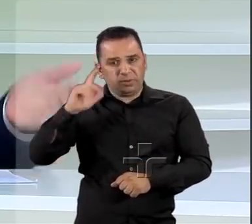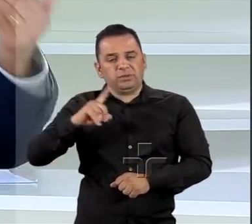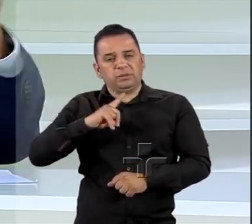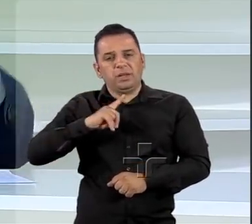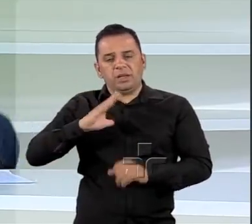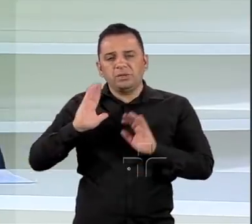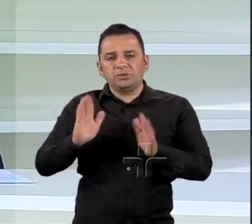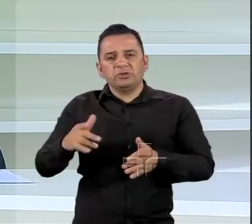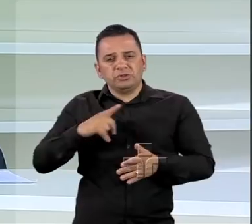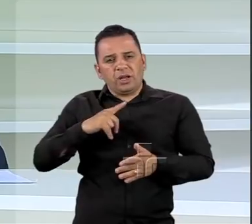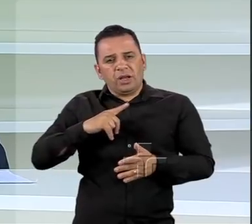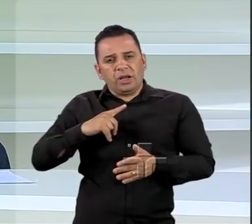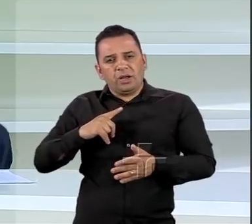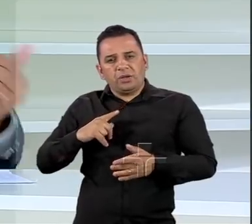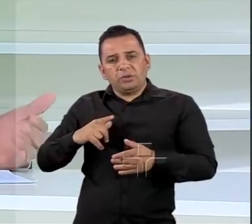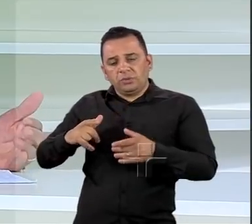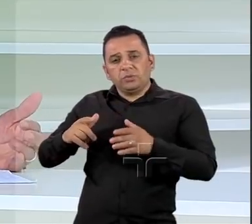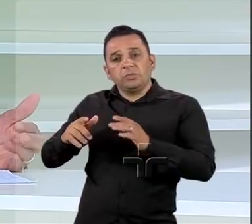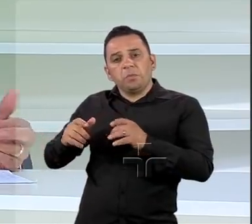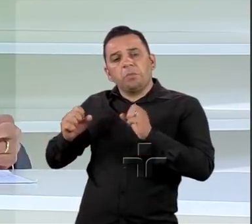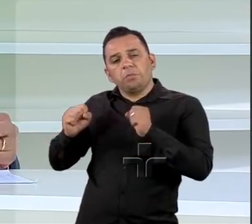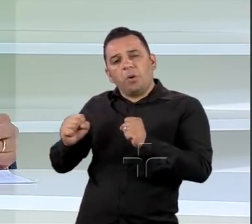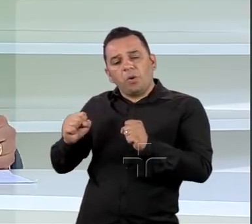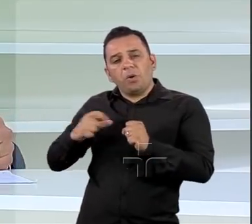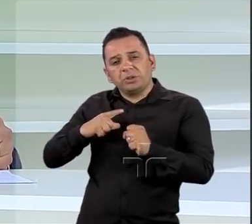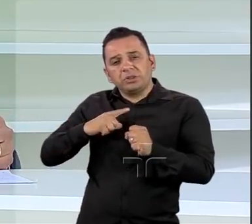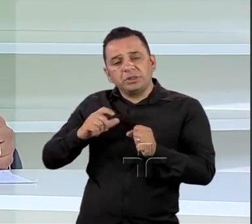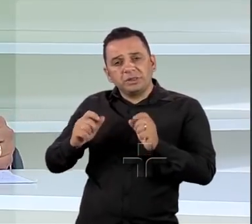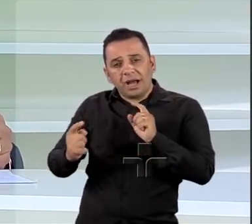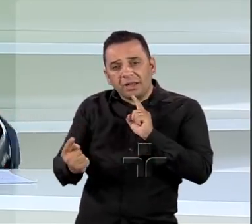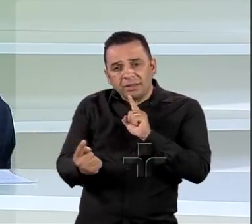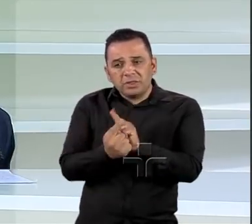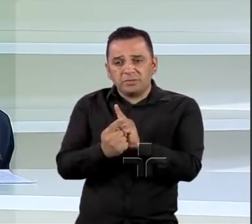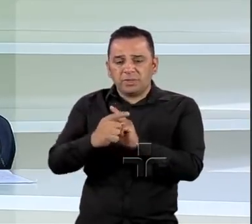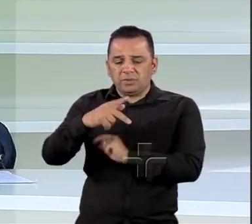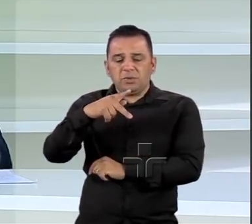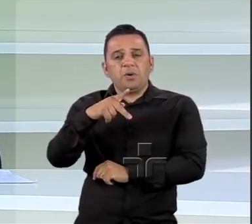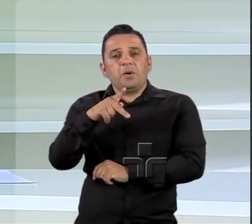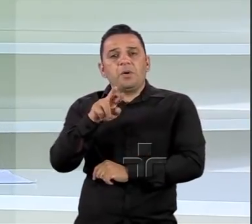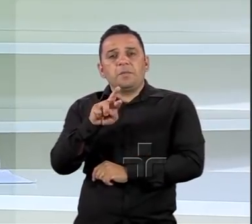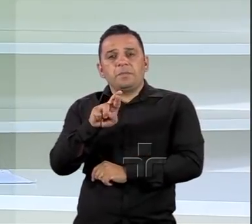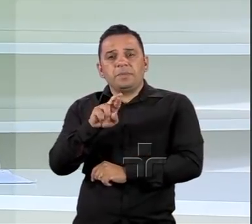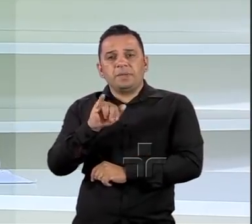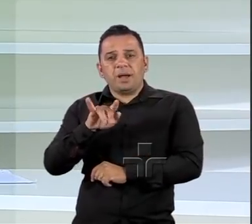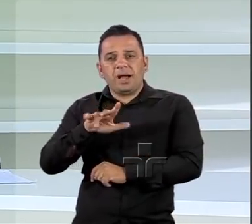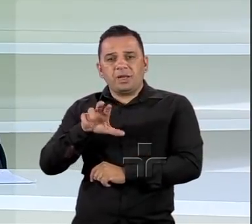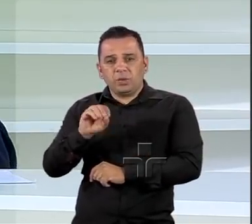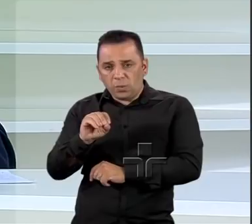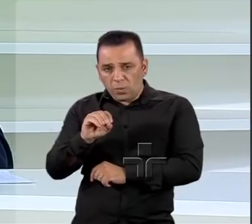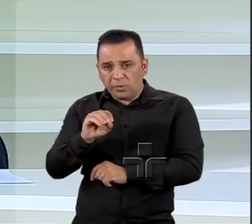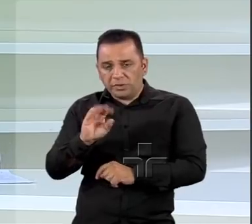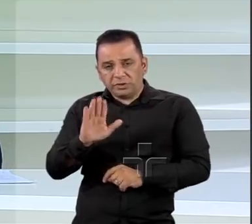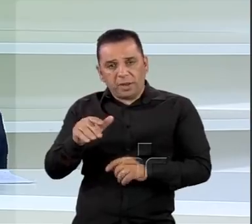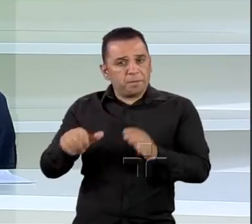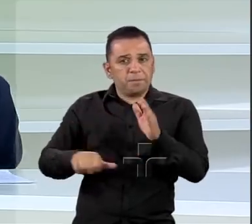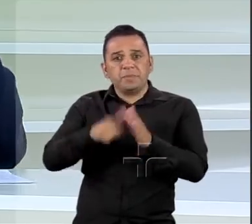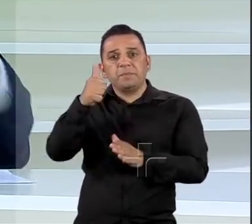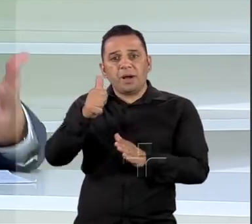estaduais, poderiam estar na atenção primária e secundária. Então, é um programa ousado do PSDB, é um programa